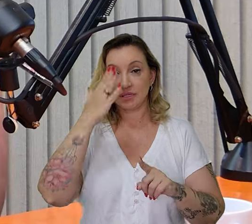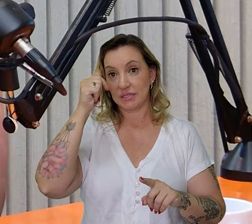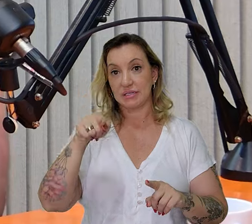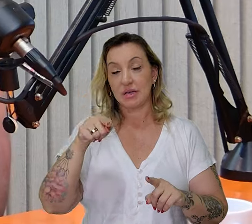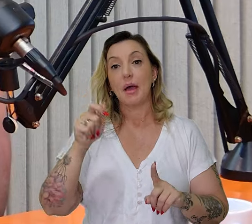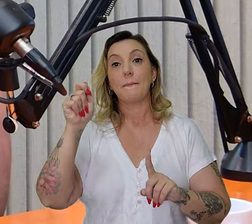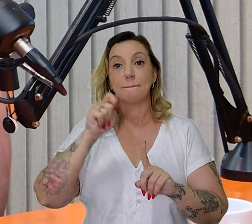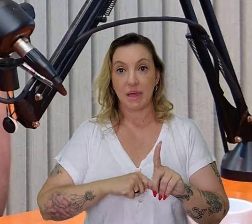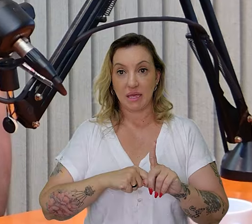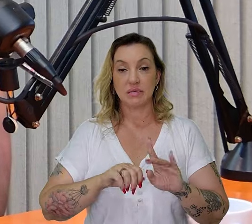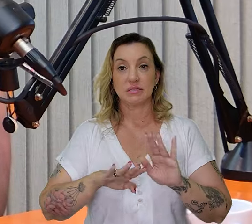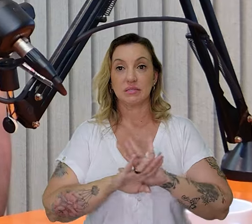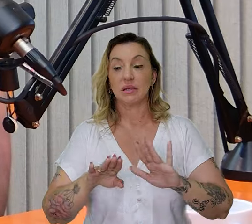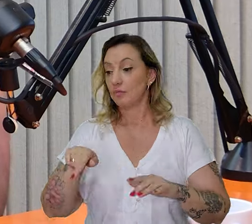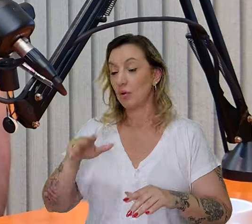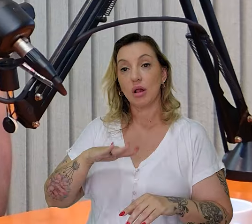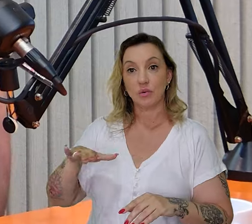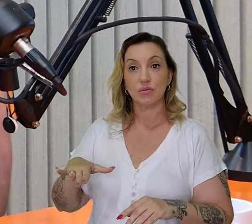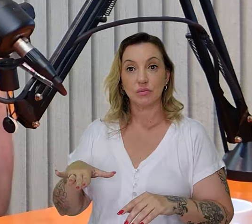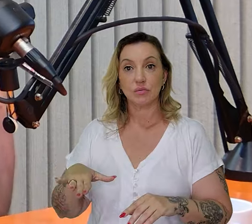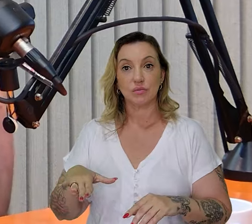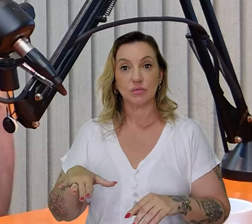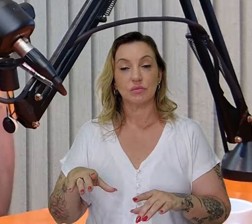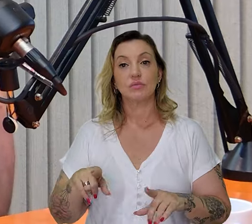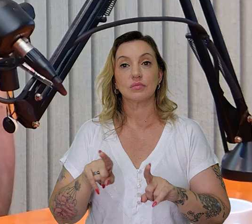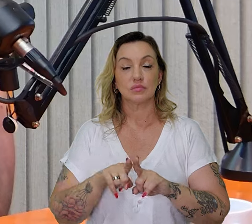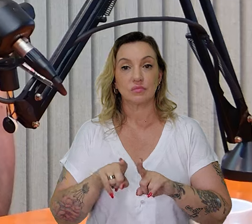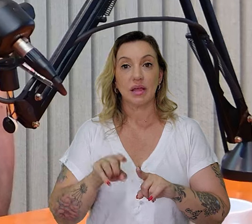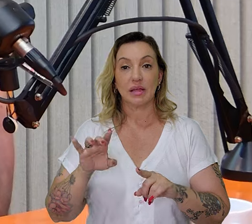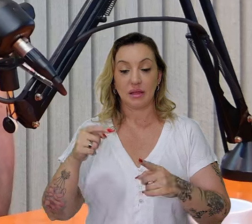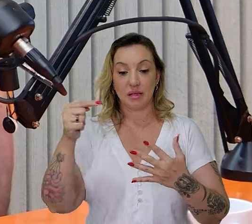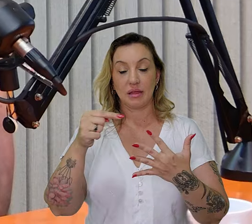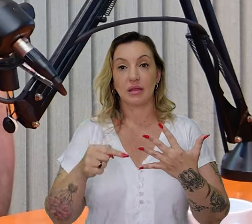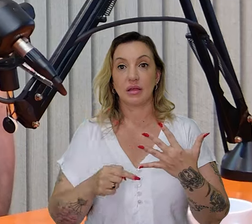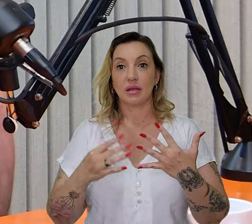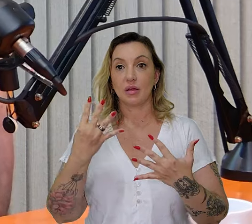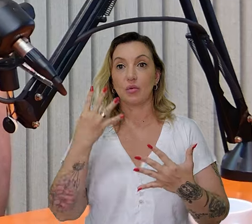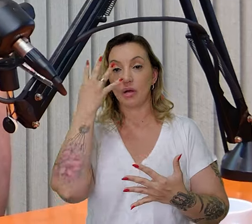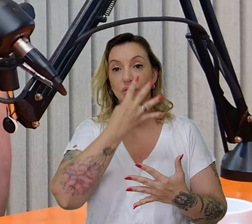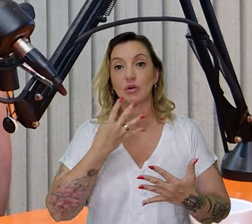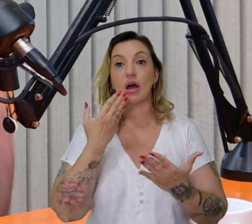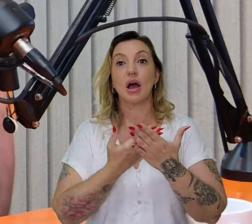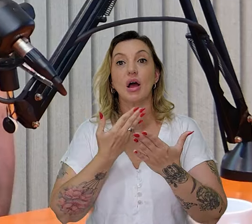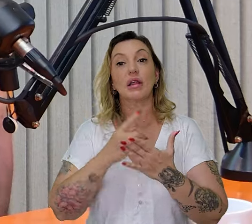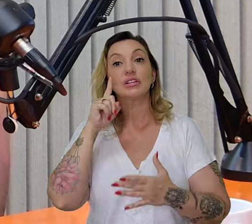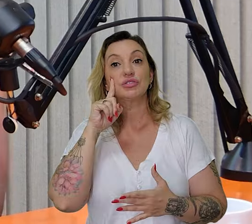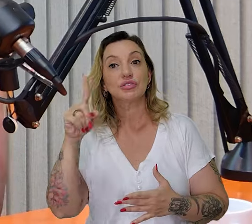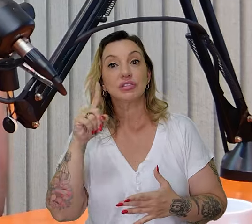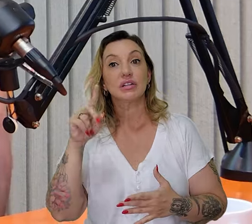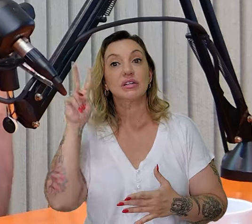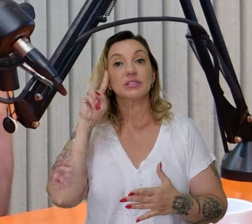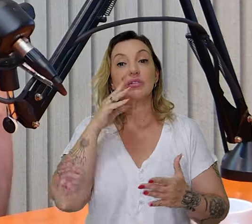pro aluno o aluno tem para cada matéria uma média de 4 horas de aula por dia de segunda a sexta durante um mês e